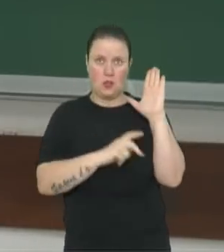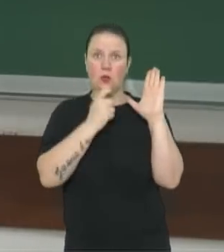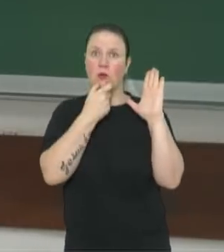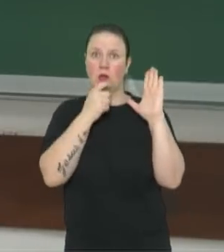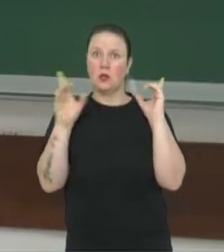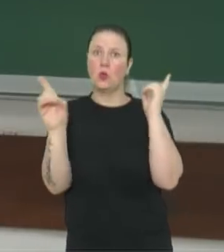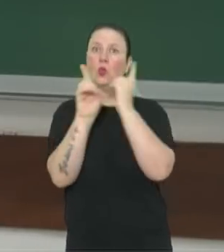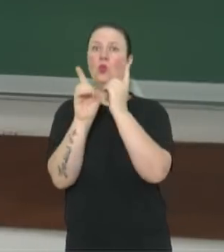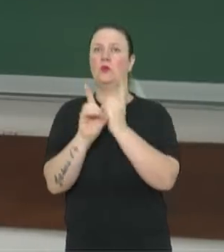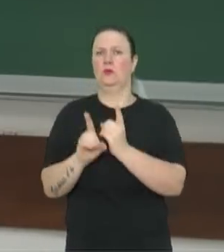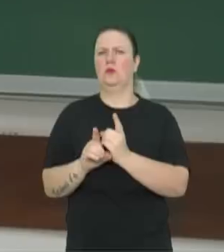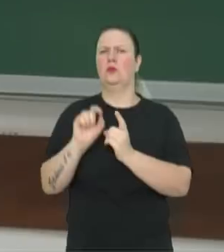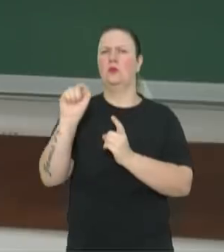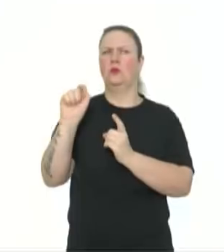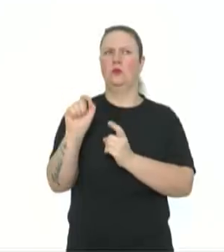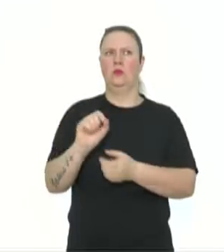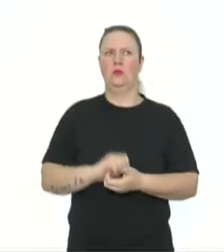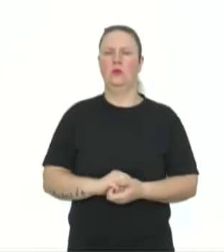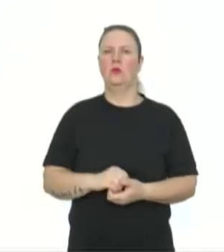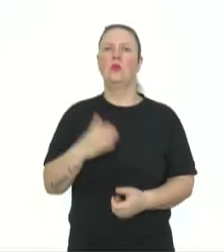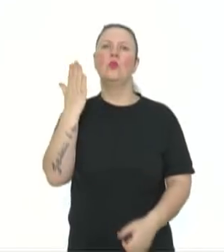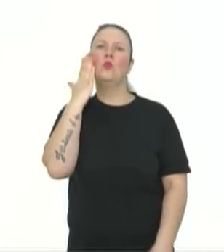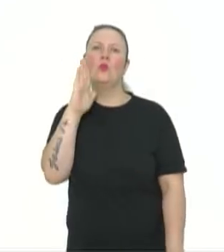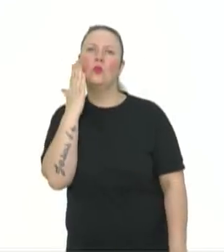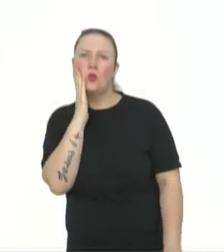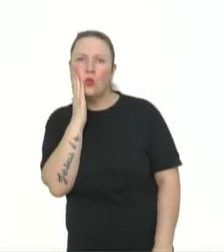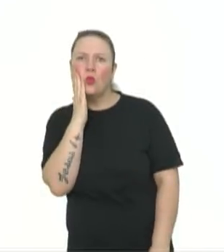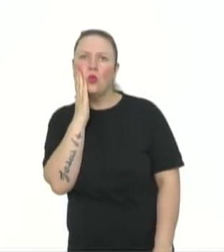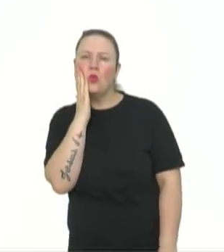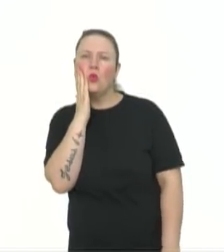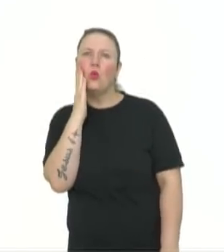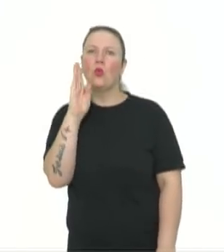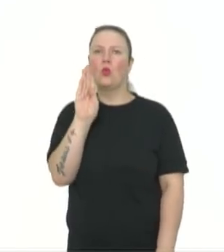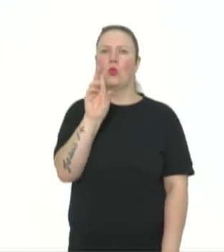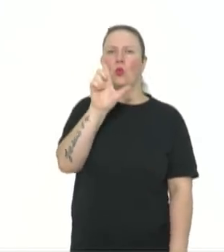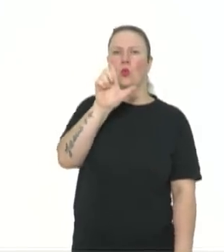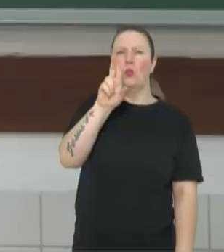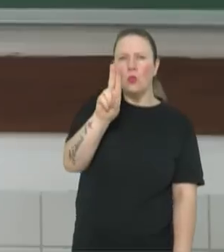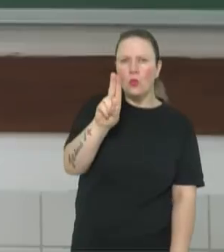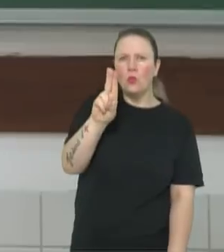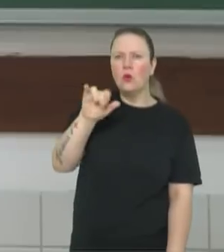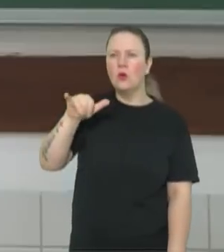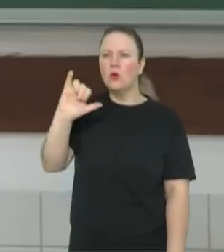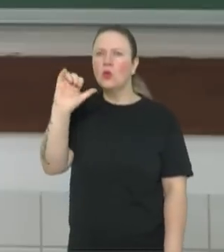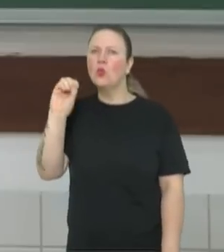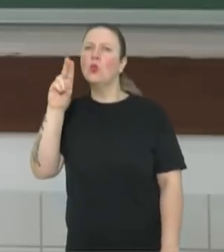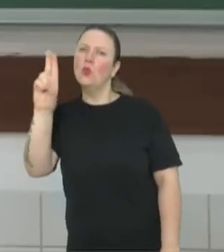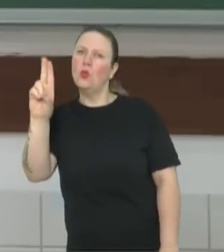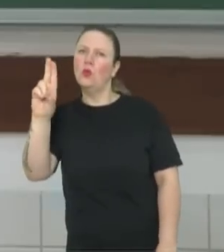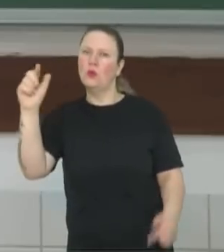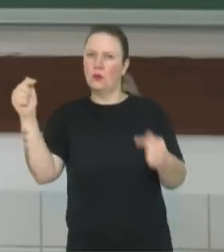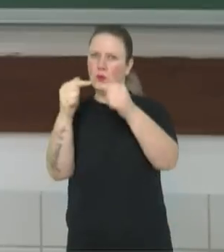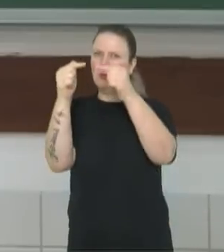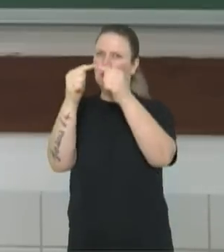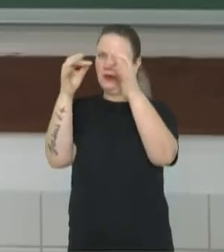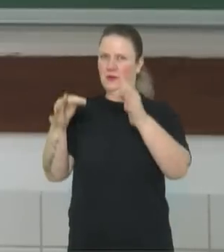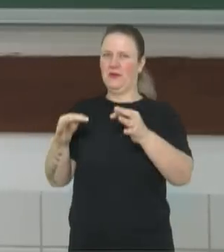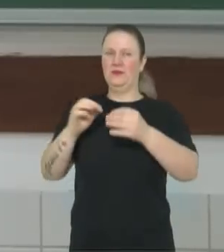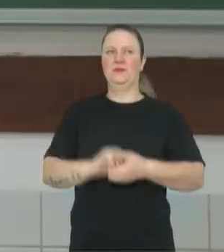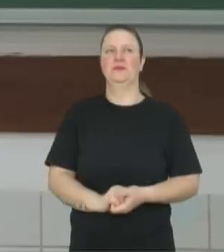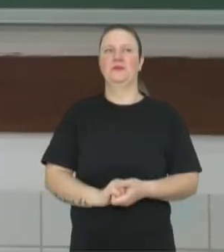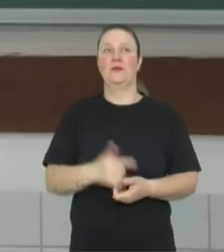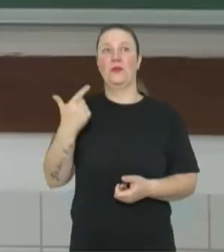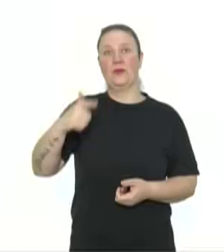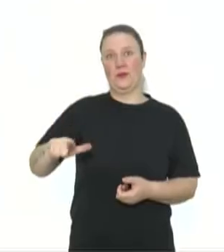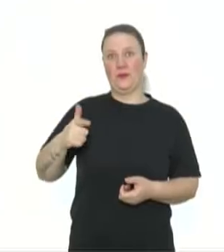no inglês. Quais são então? Blue com you. Very good. Acertou? Corrige aí tua atividade. Vamos ler mais um. Olha